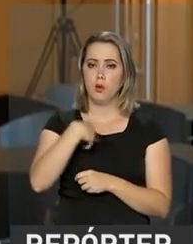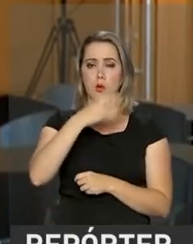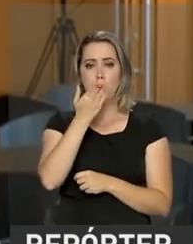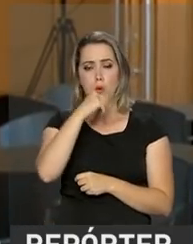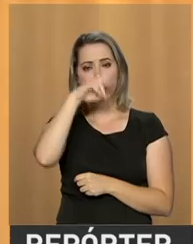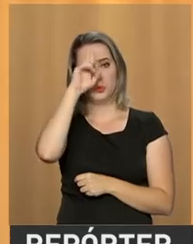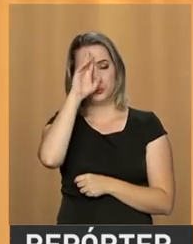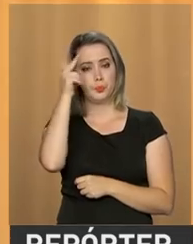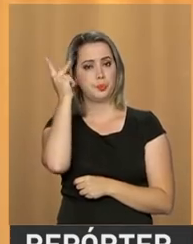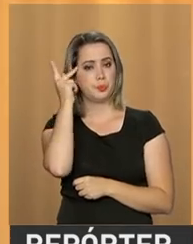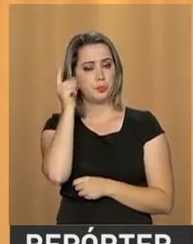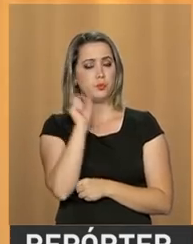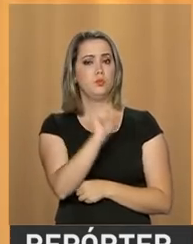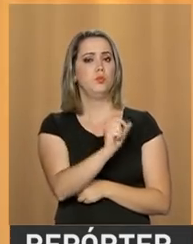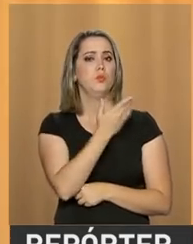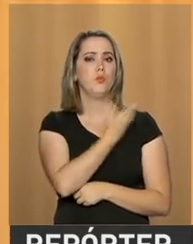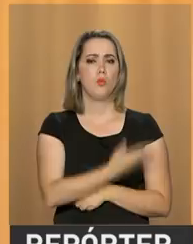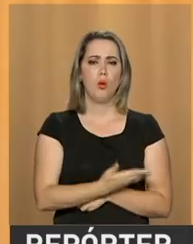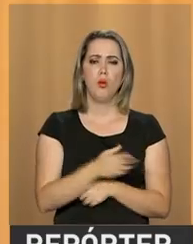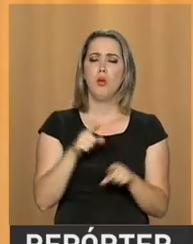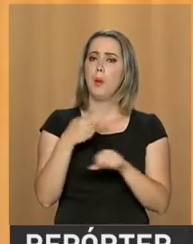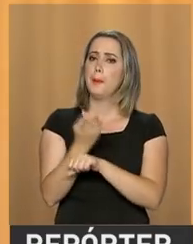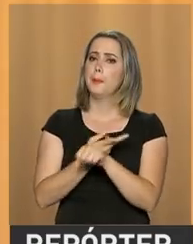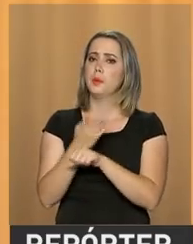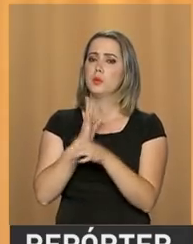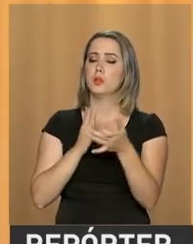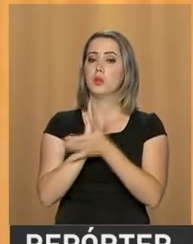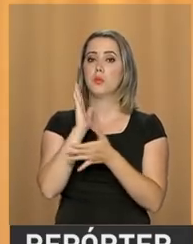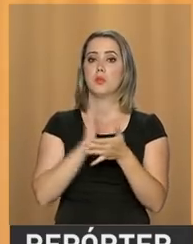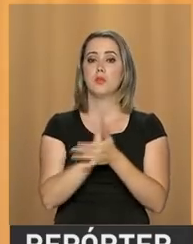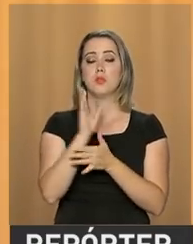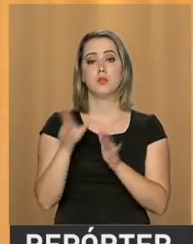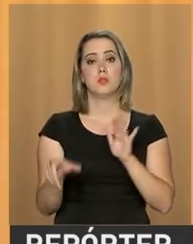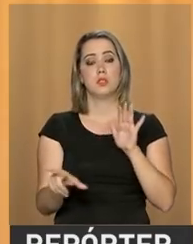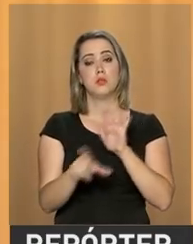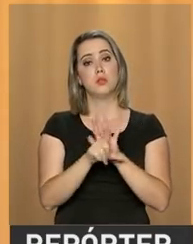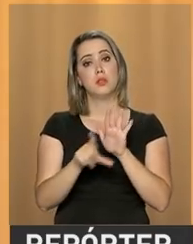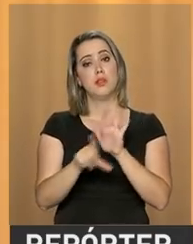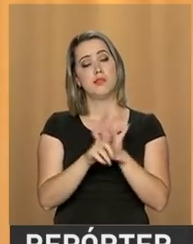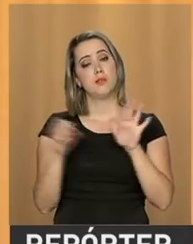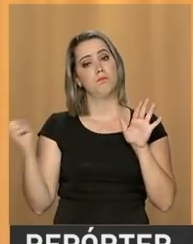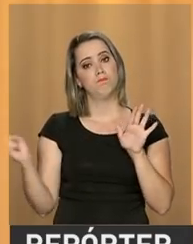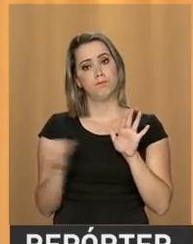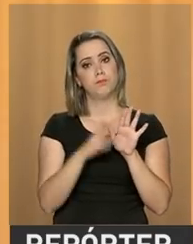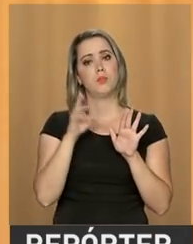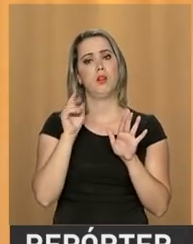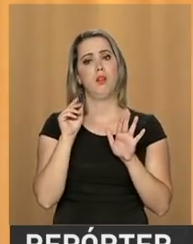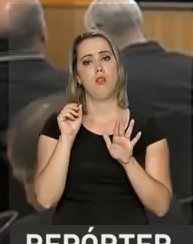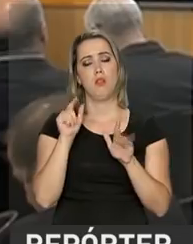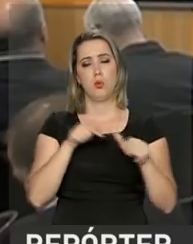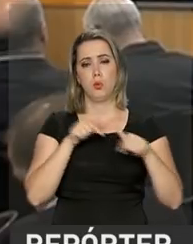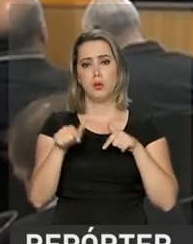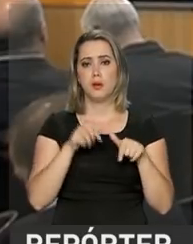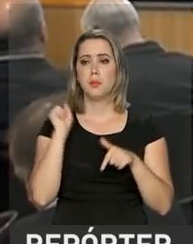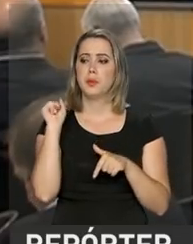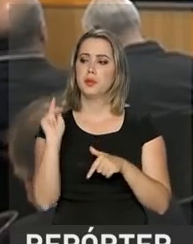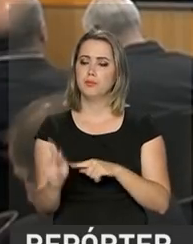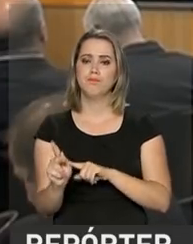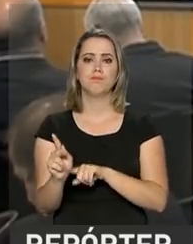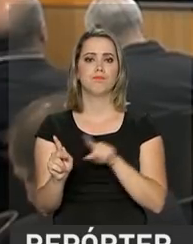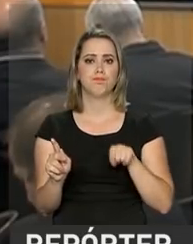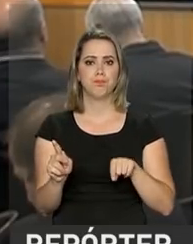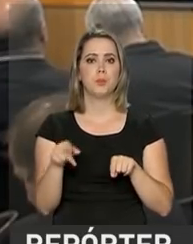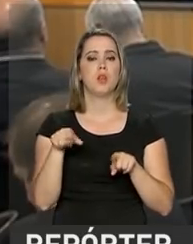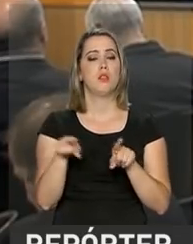capital paulista segundo o ministro o governo busca a aprovação das reformas trabalhista e previdenciária que já estão em curso e ainda da